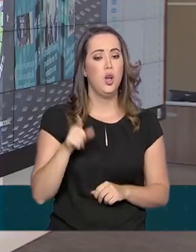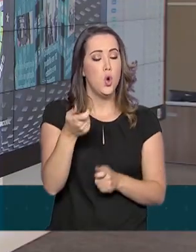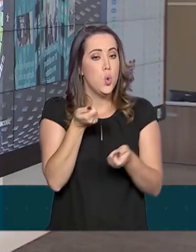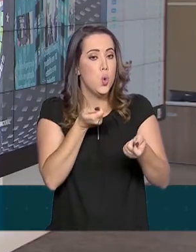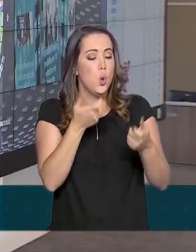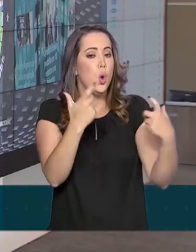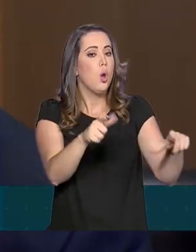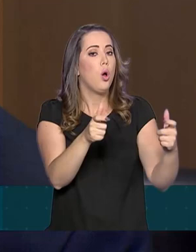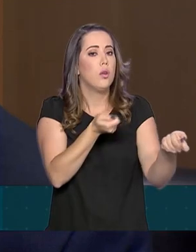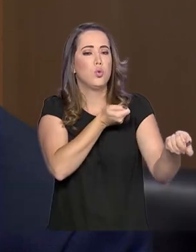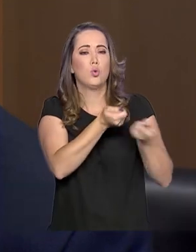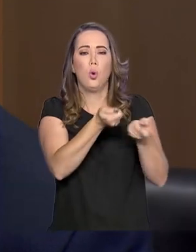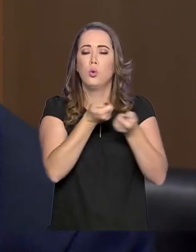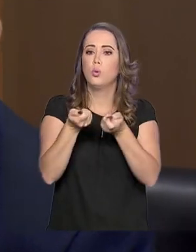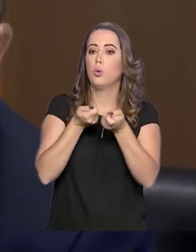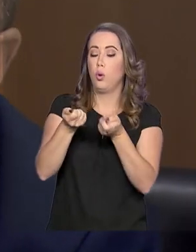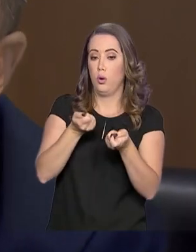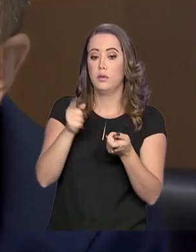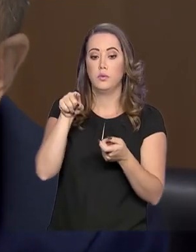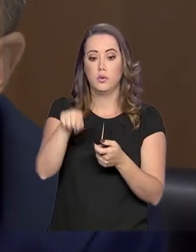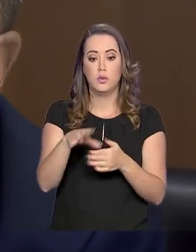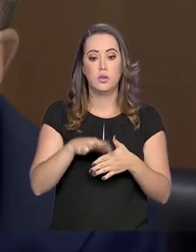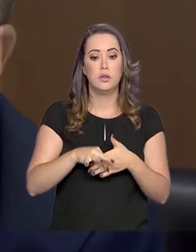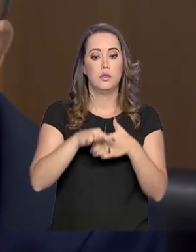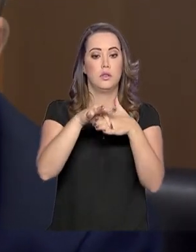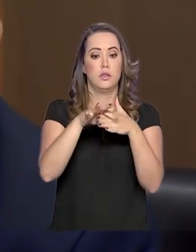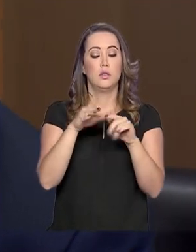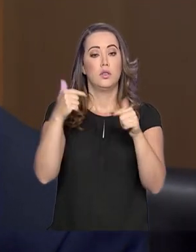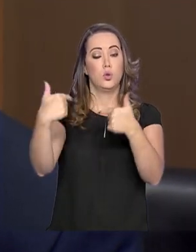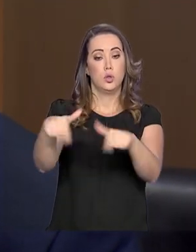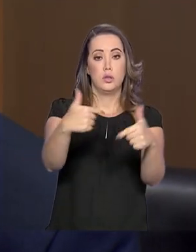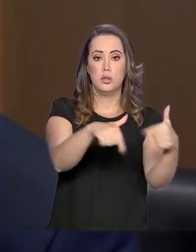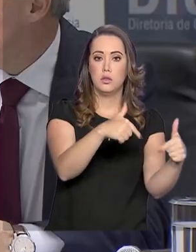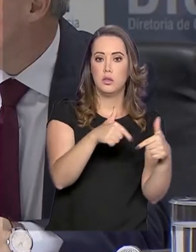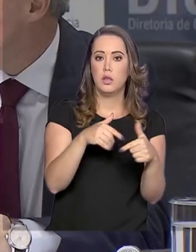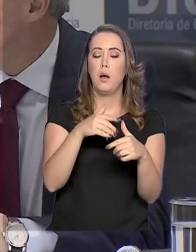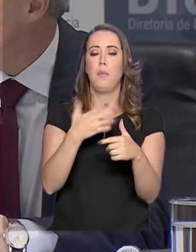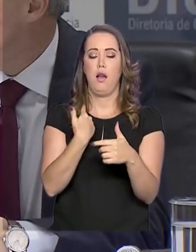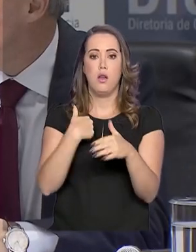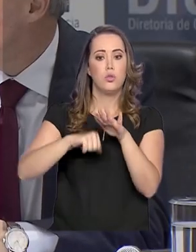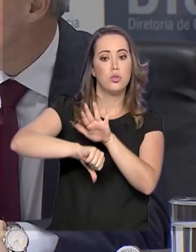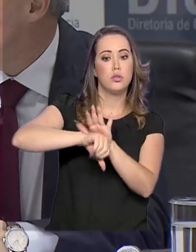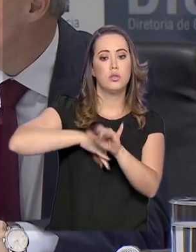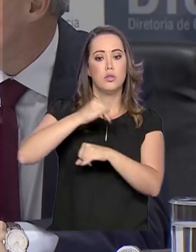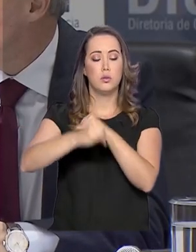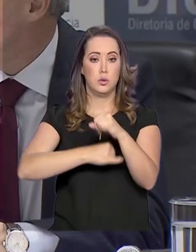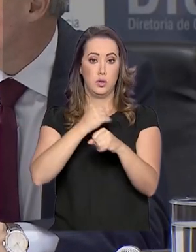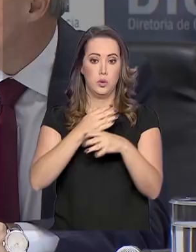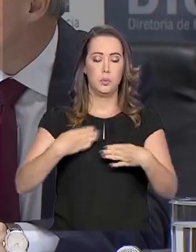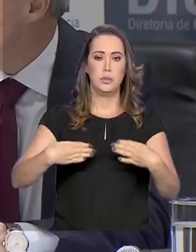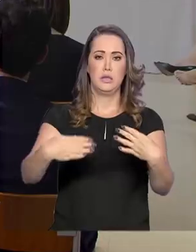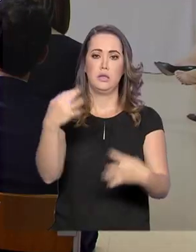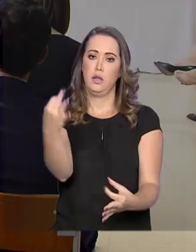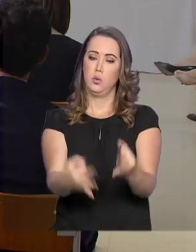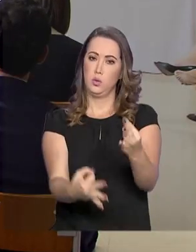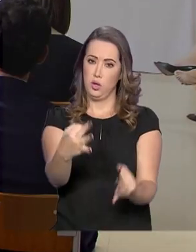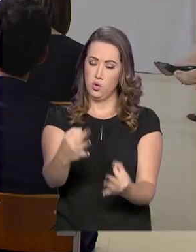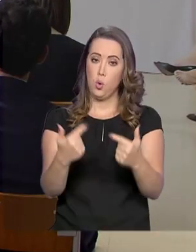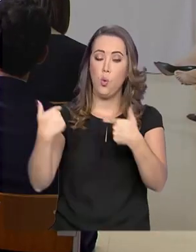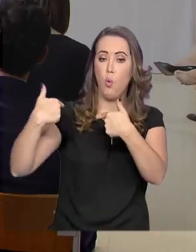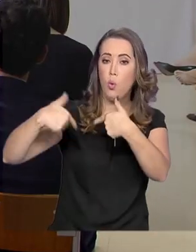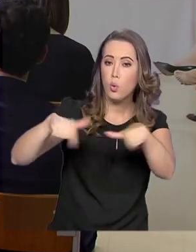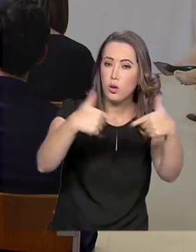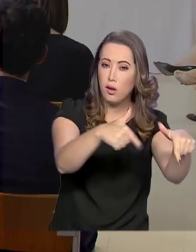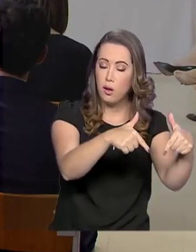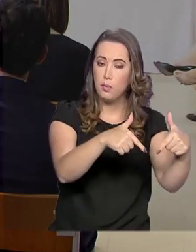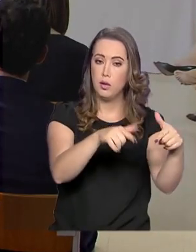Controle Nacional em Brasília. Segundo o coordenador do Laboratório de Operações Cibernéticas do Ministério da Justiça e Segurança Pública, o trabalho